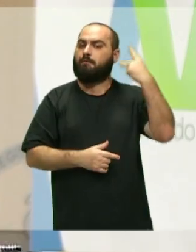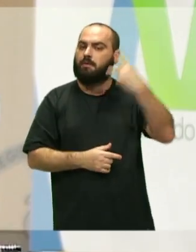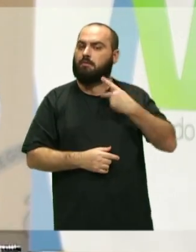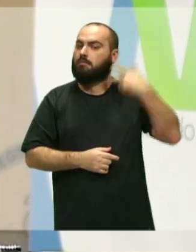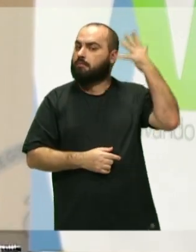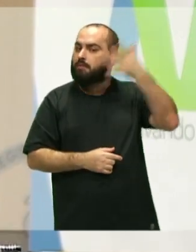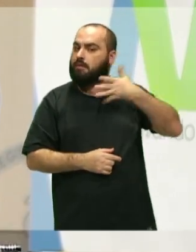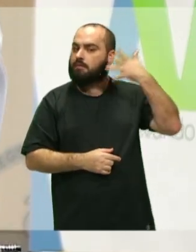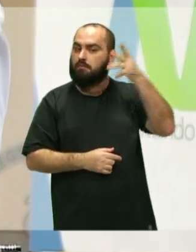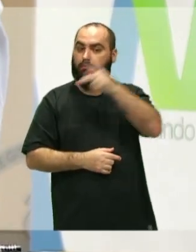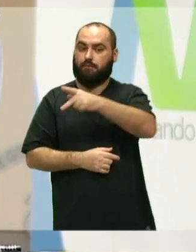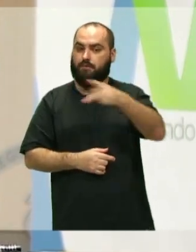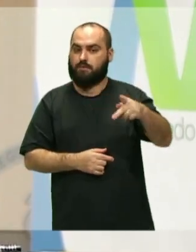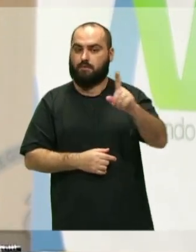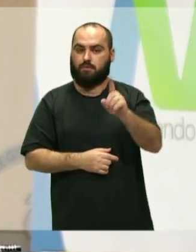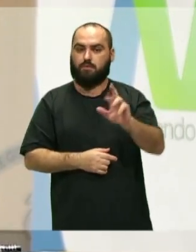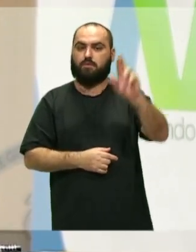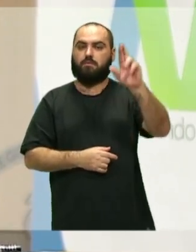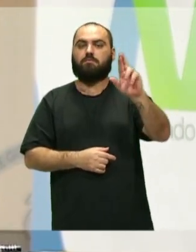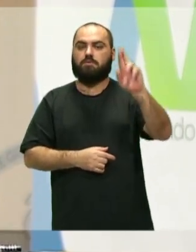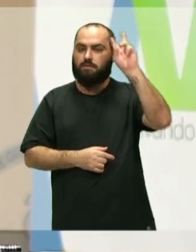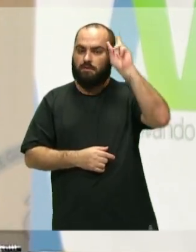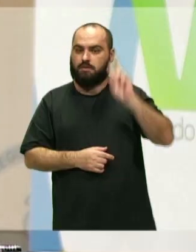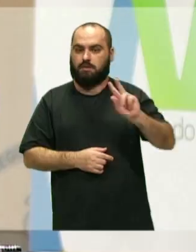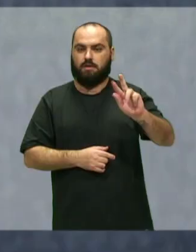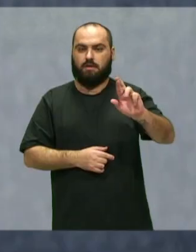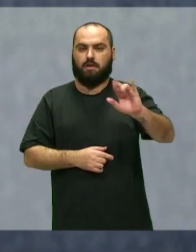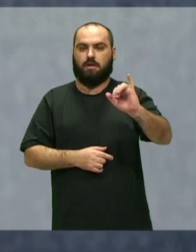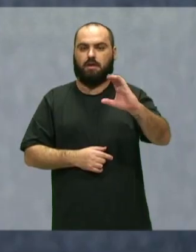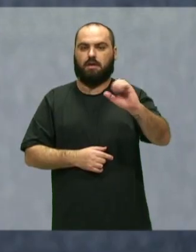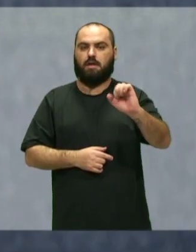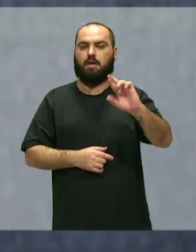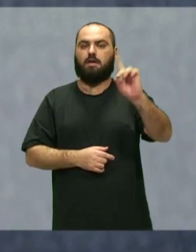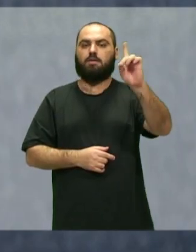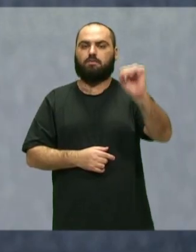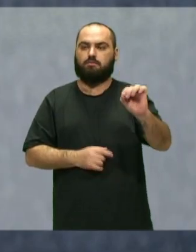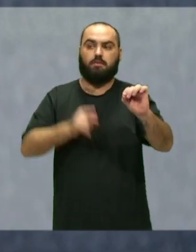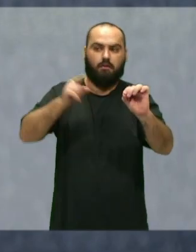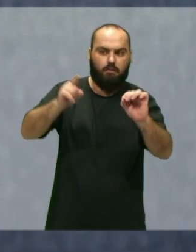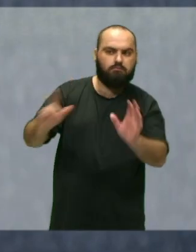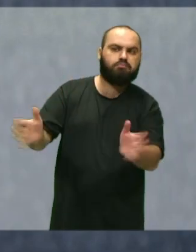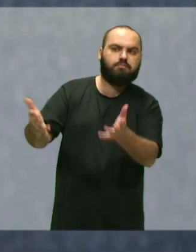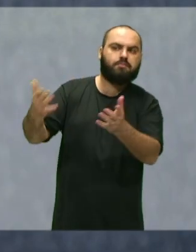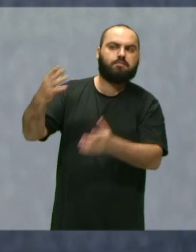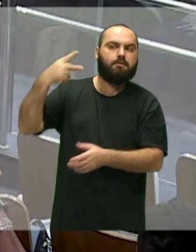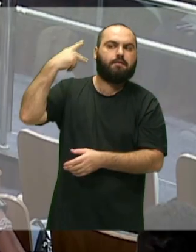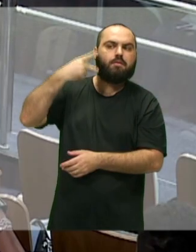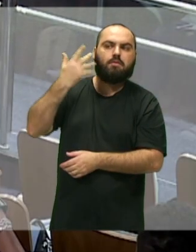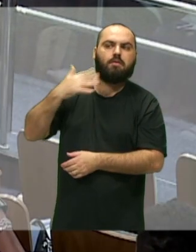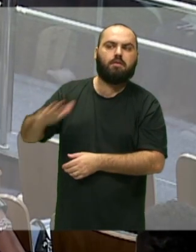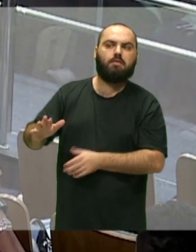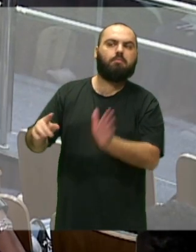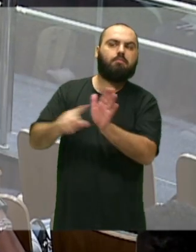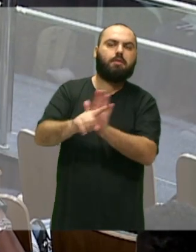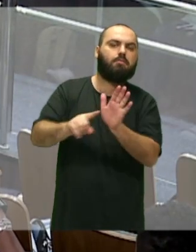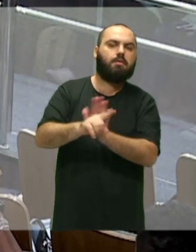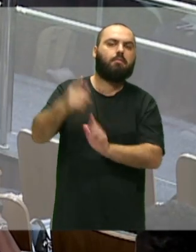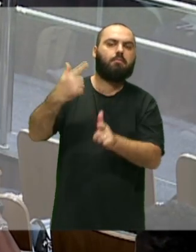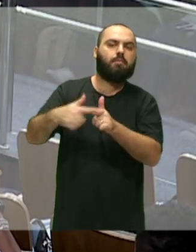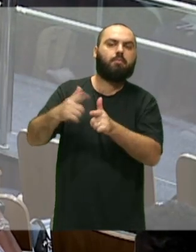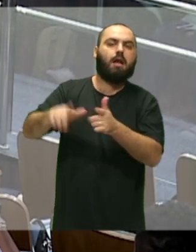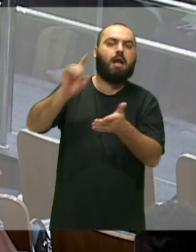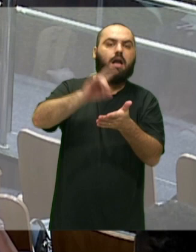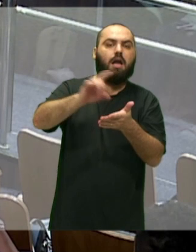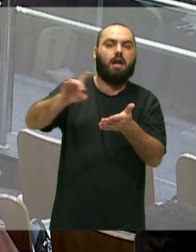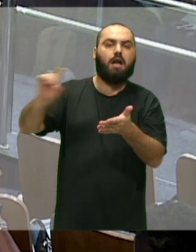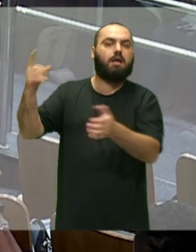palestra realizada pelo Professor Doutor em História Ricardo Dove ele instigou as perguntas dos vereadores Mirins sobre os problemas de cada cidade